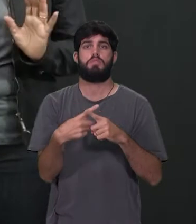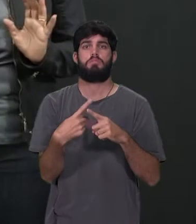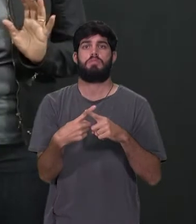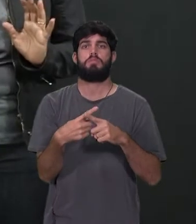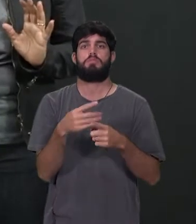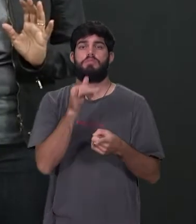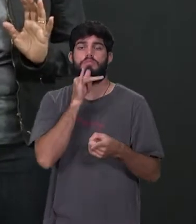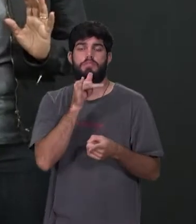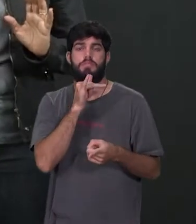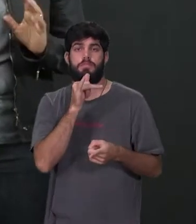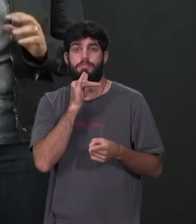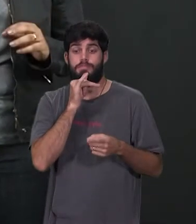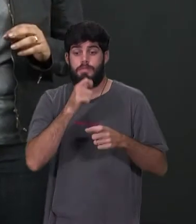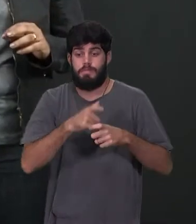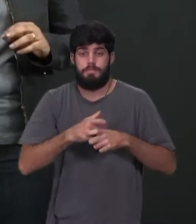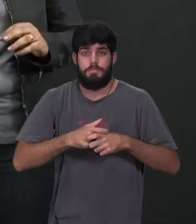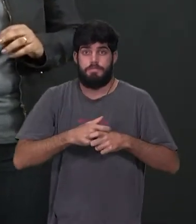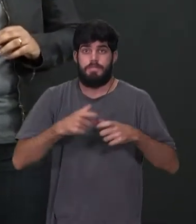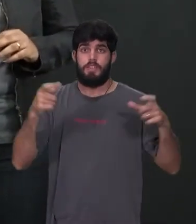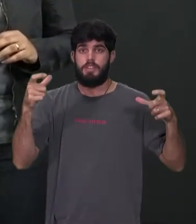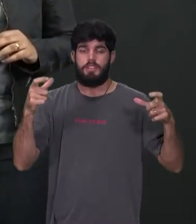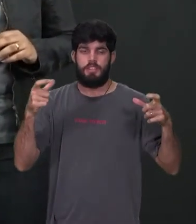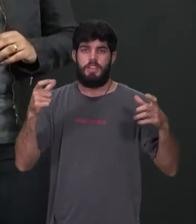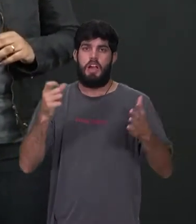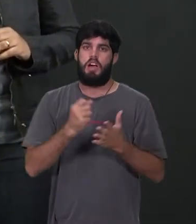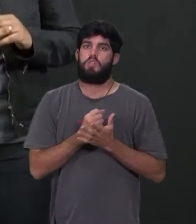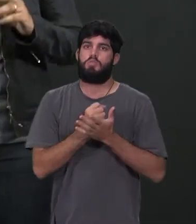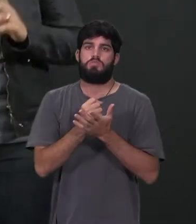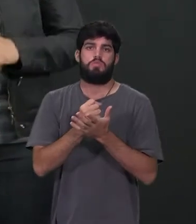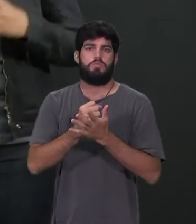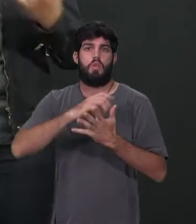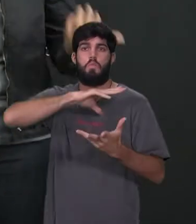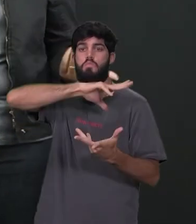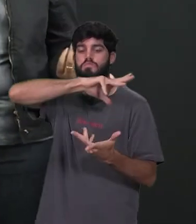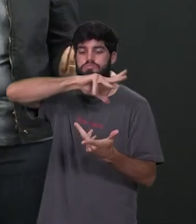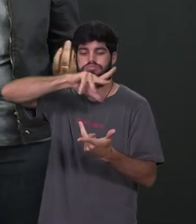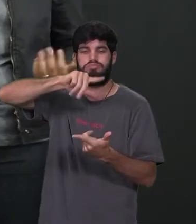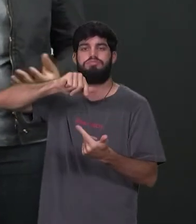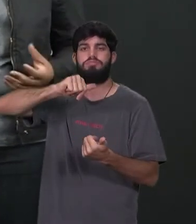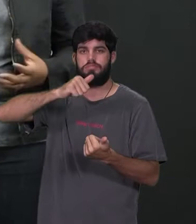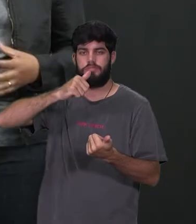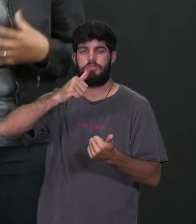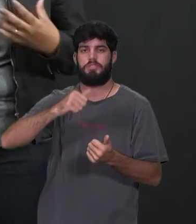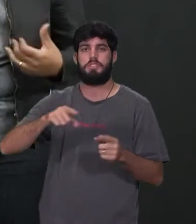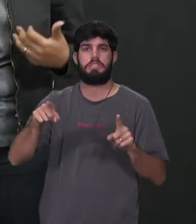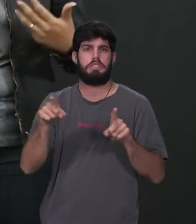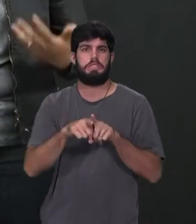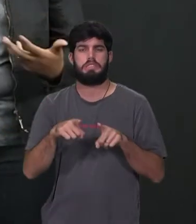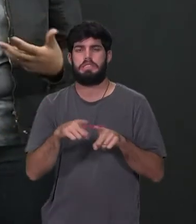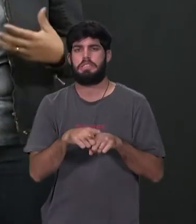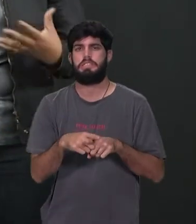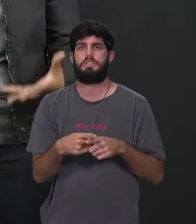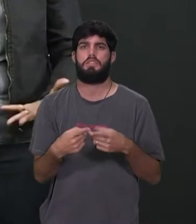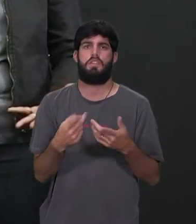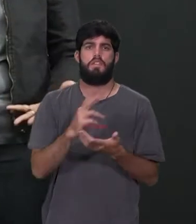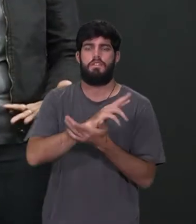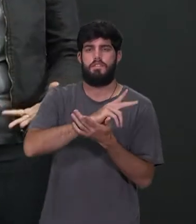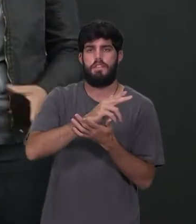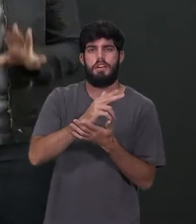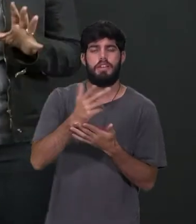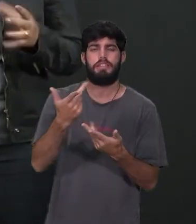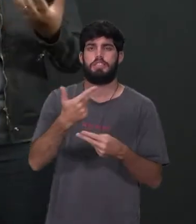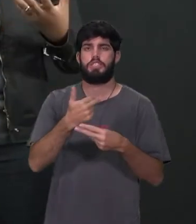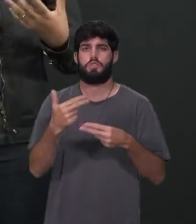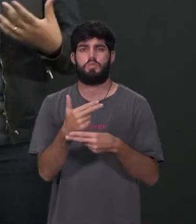oferecer para a humanidade. Da diversidade animal, da diversidade vegetal. Então, assim, muito recurso sai